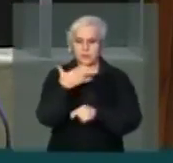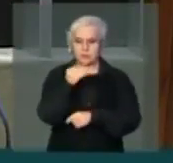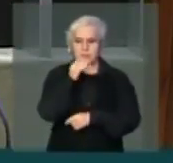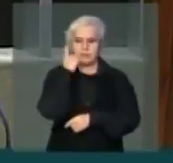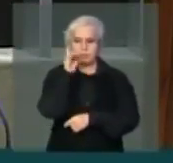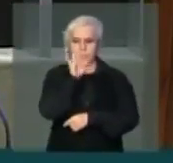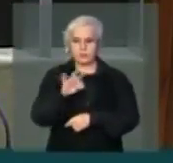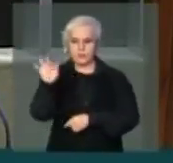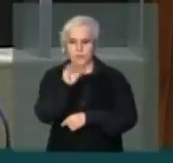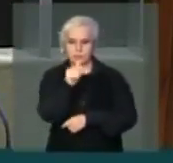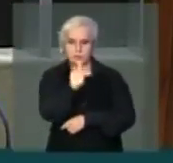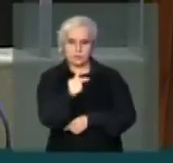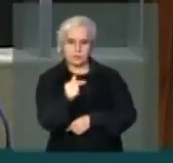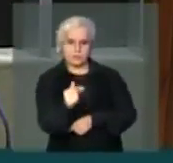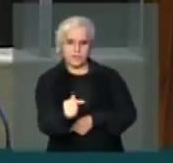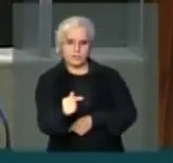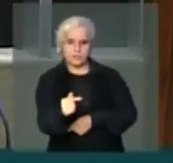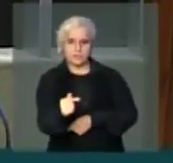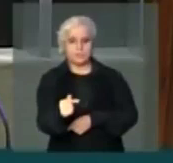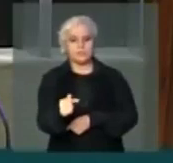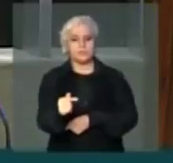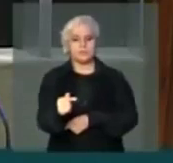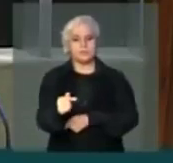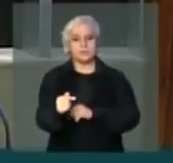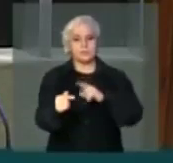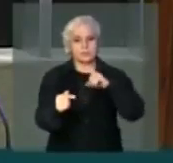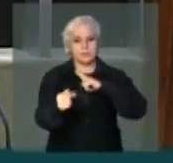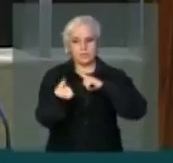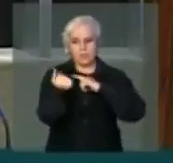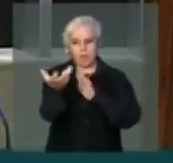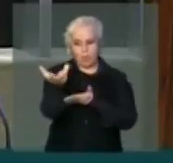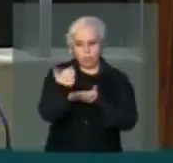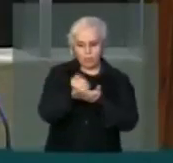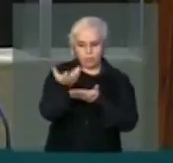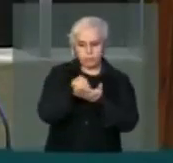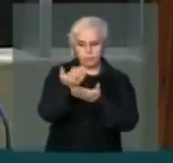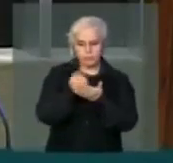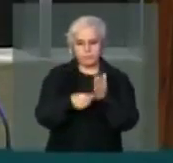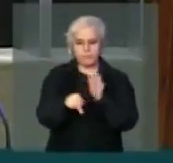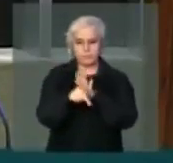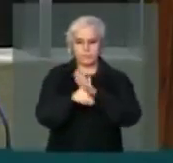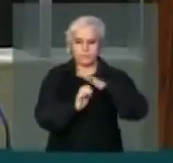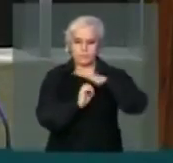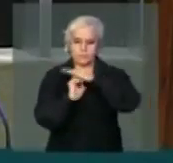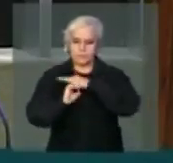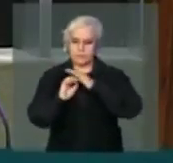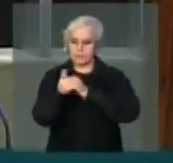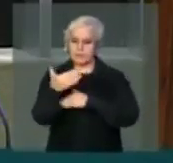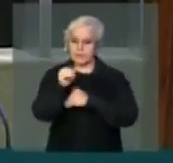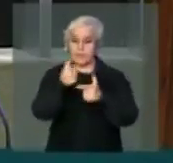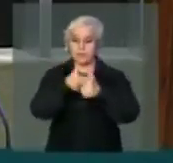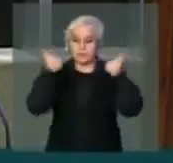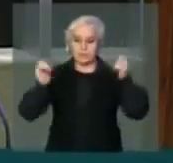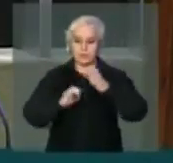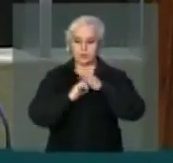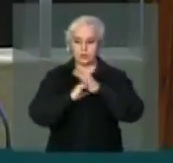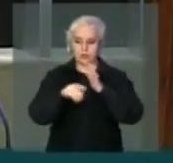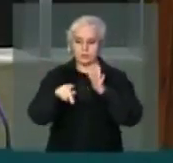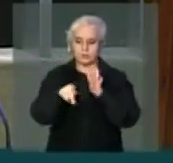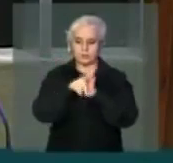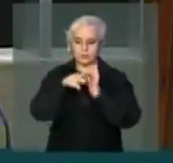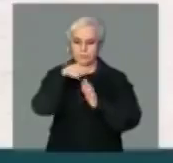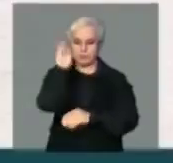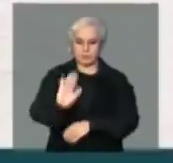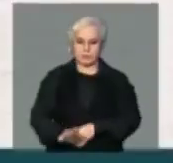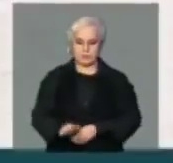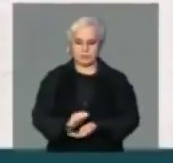deputados federais da próxima legislatura receberam doações das 10 maiores empresas doadoras de campanha.